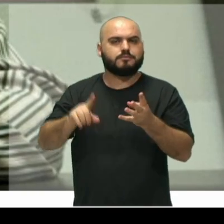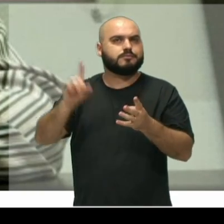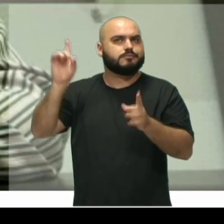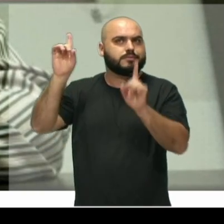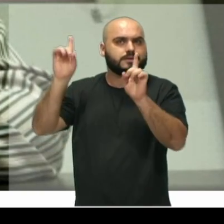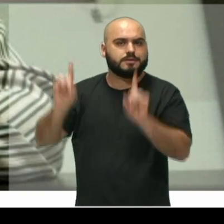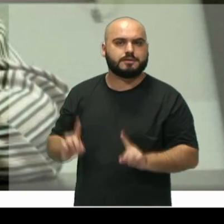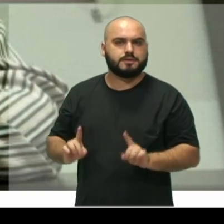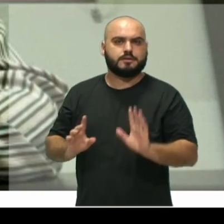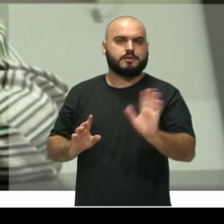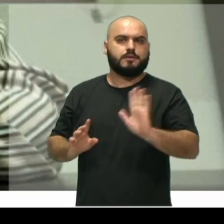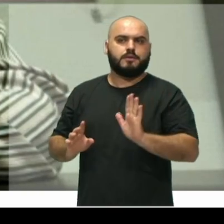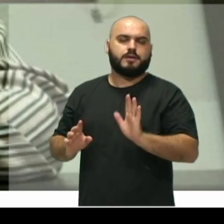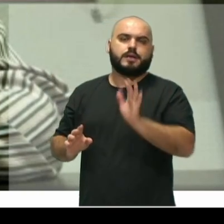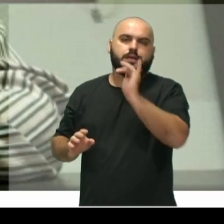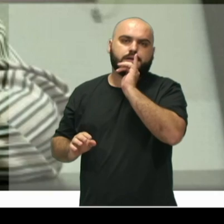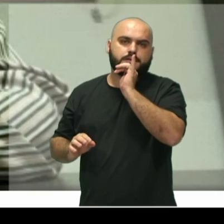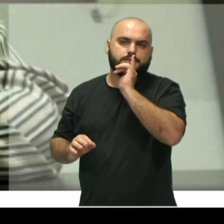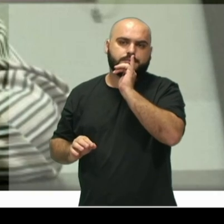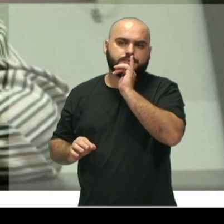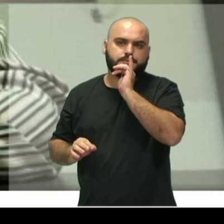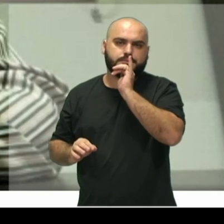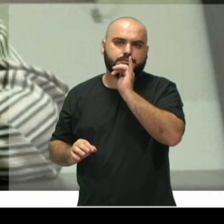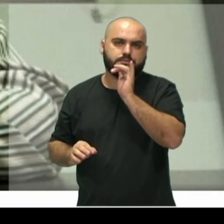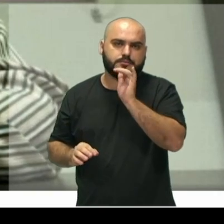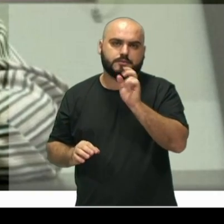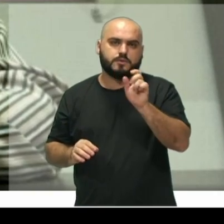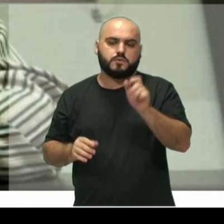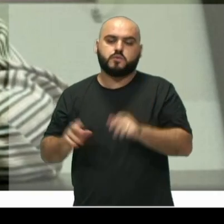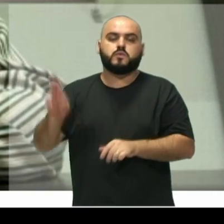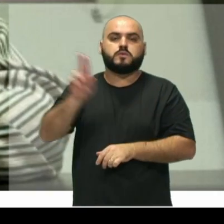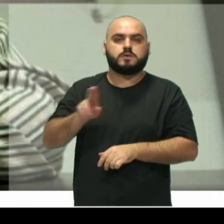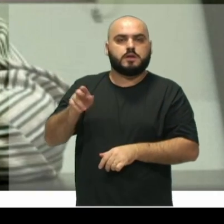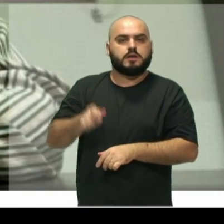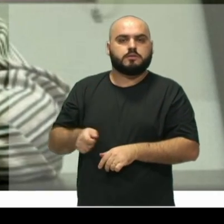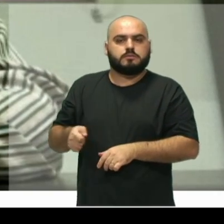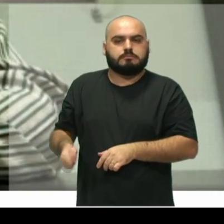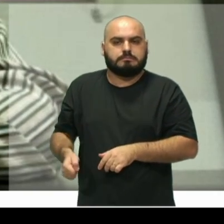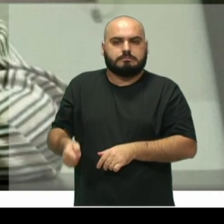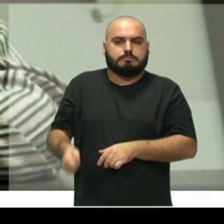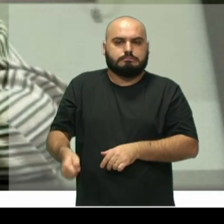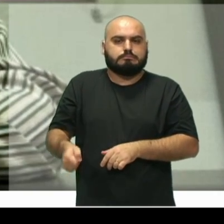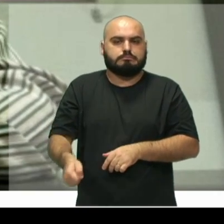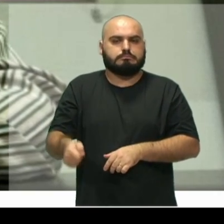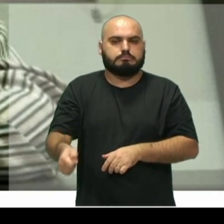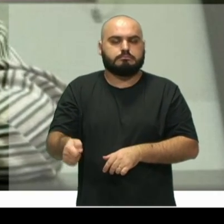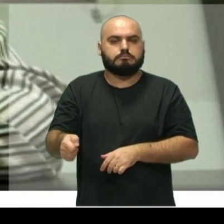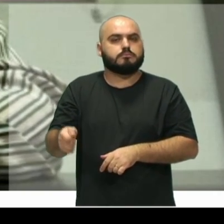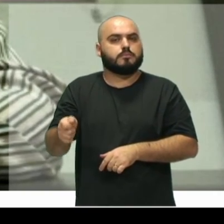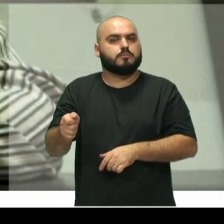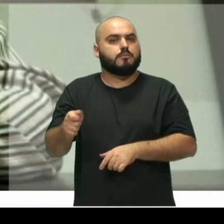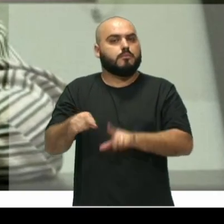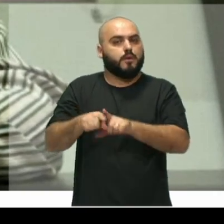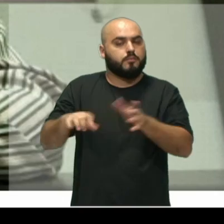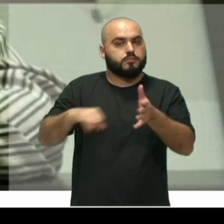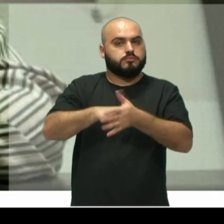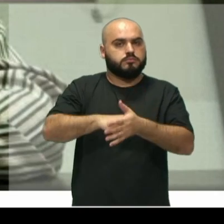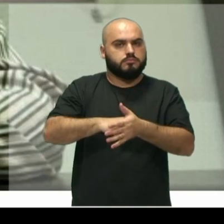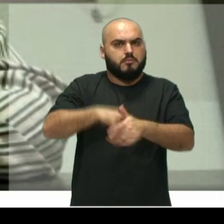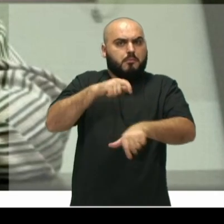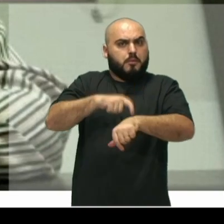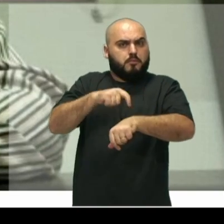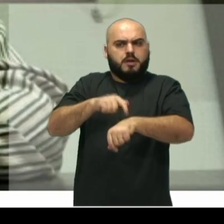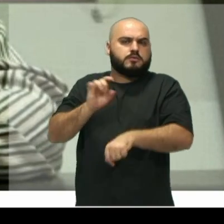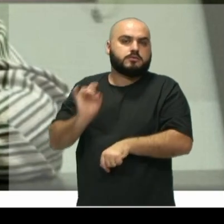deficiência que não é permanente, que é algo que está usando uma muleta para uma recuperação de um acidente, ou outras necessidades momentâneas